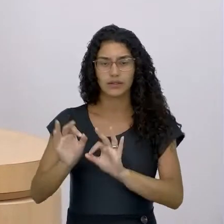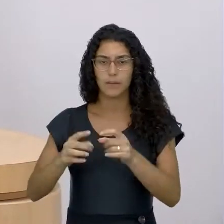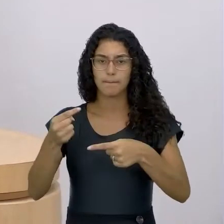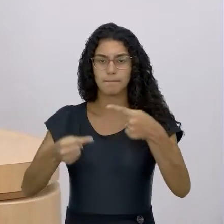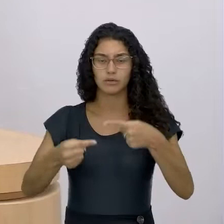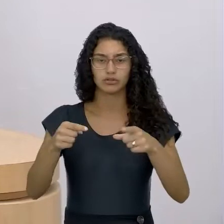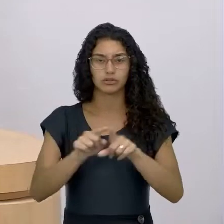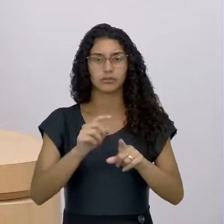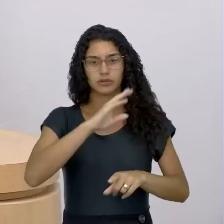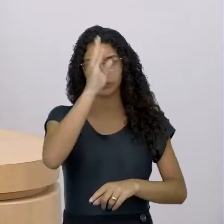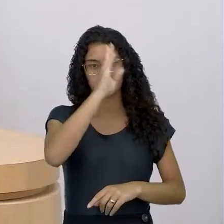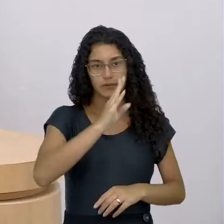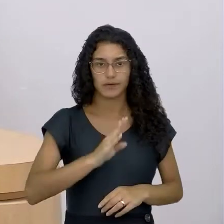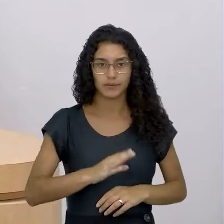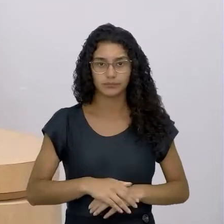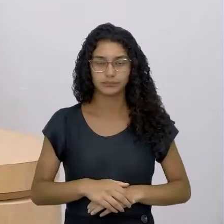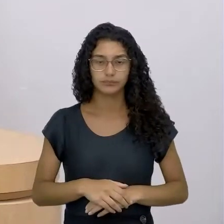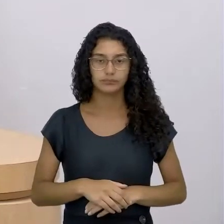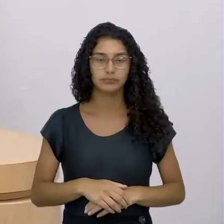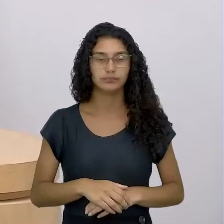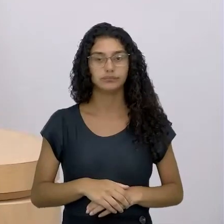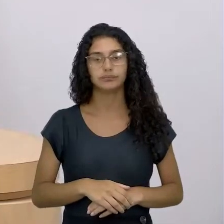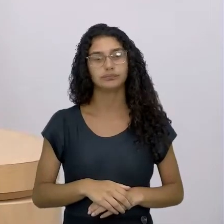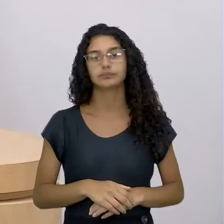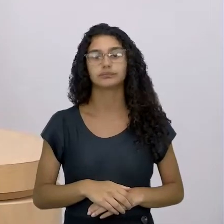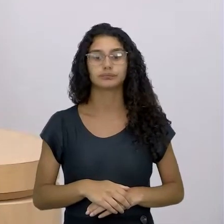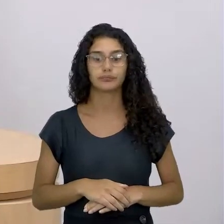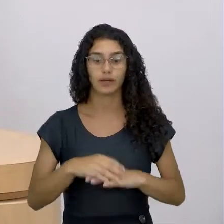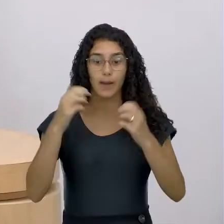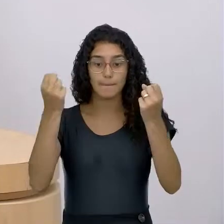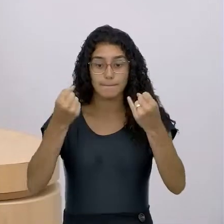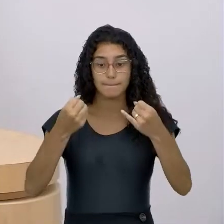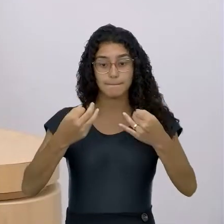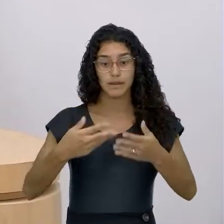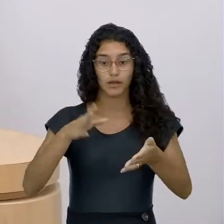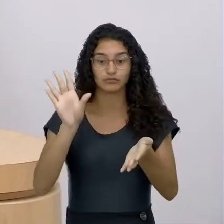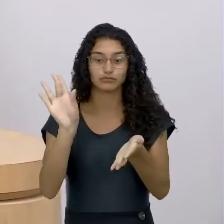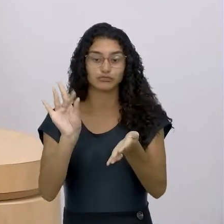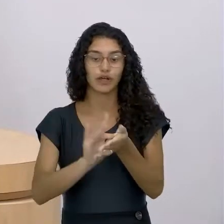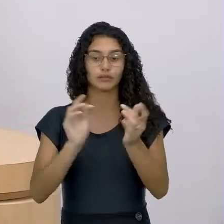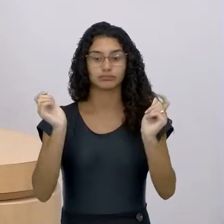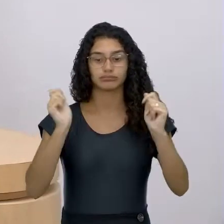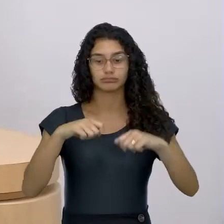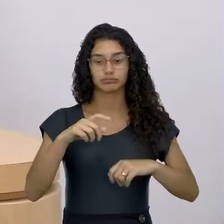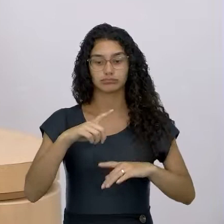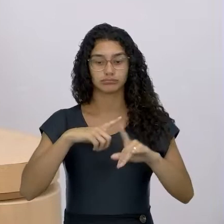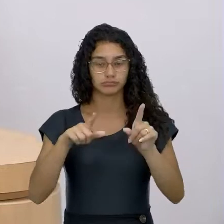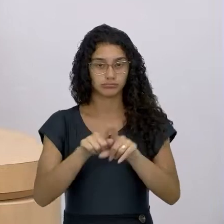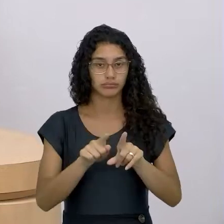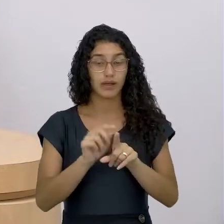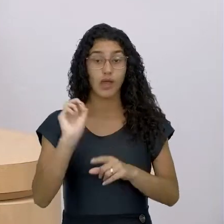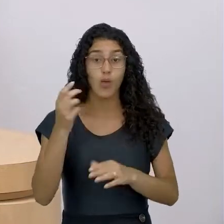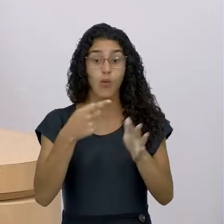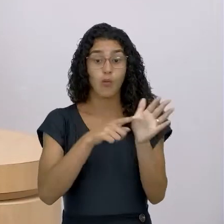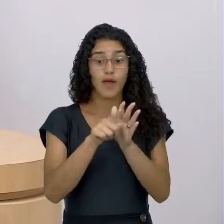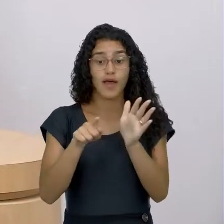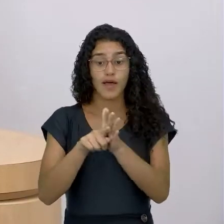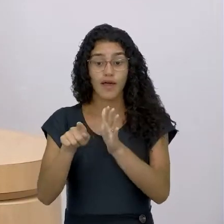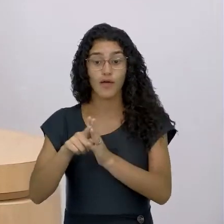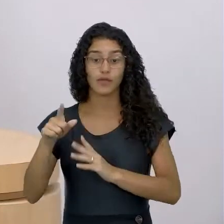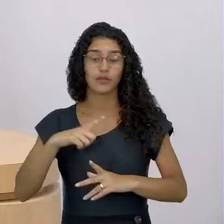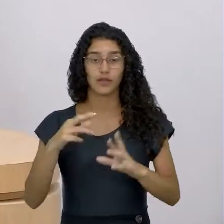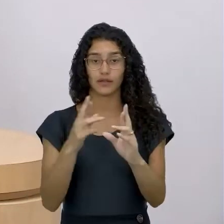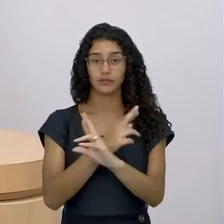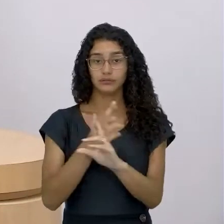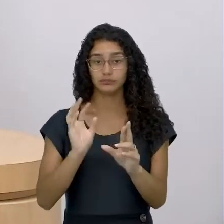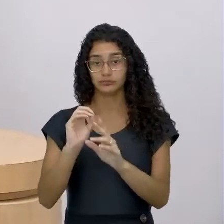política do Brasil, para explanar realmente as possibilidades ou as questões que